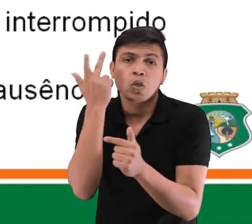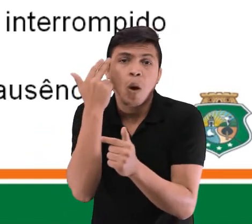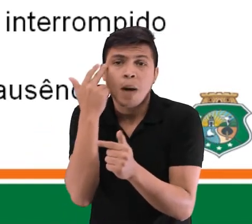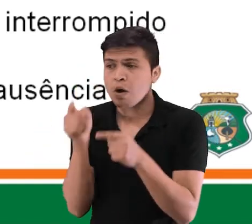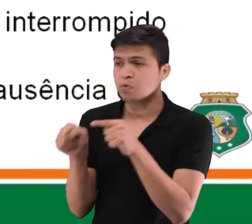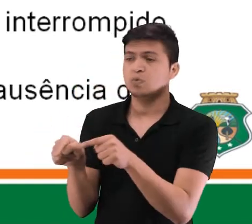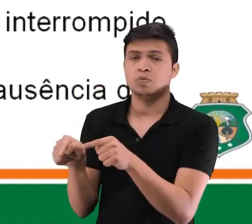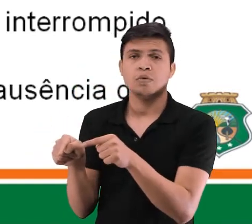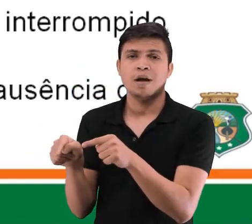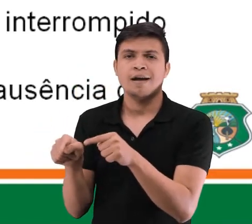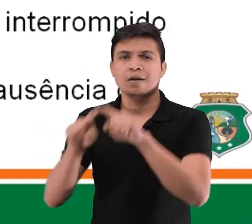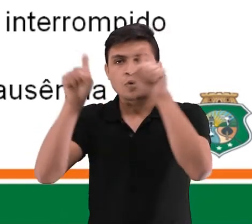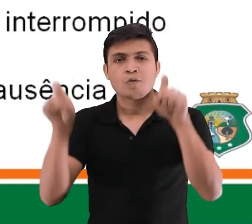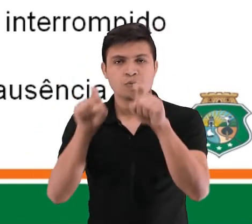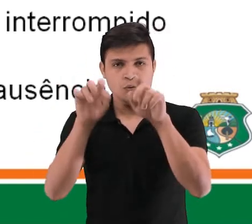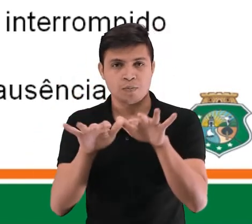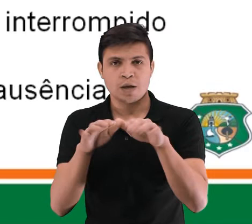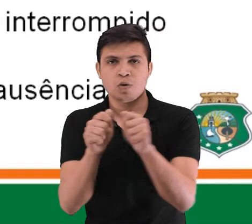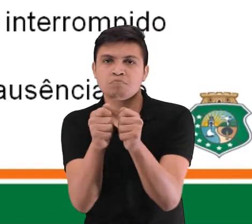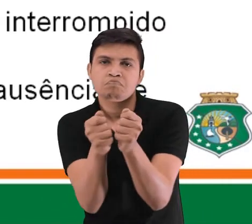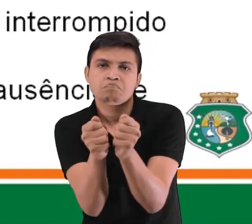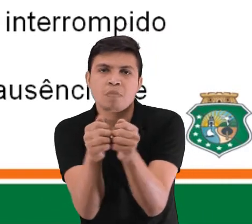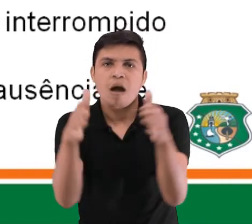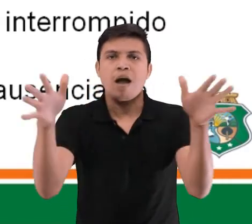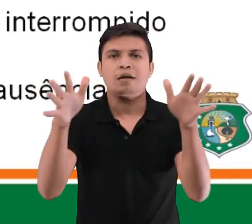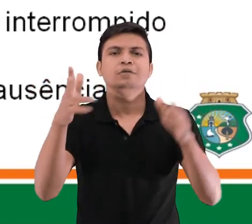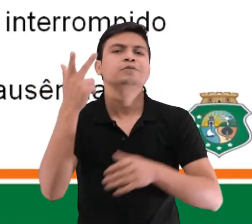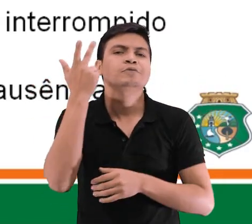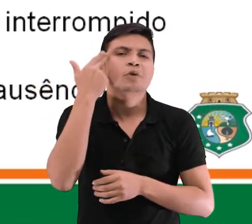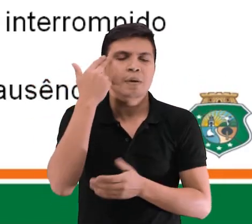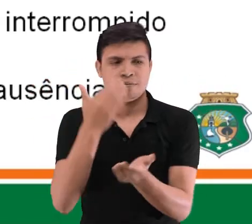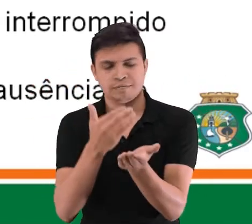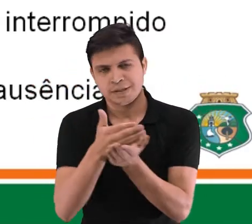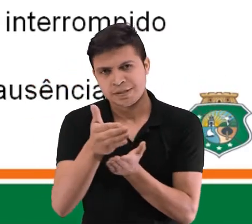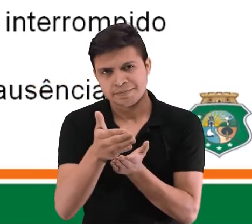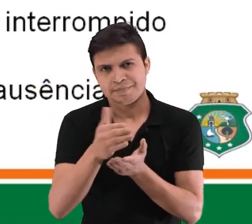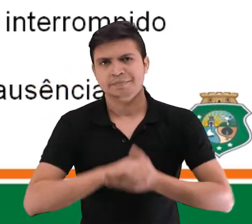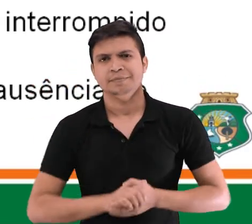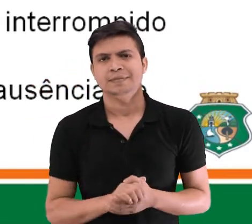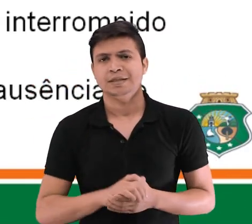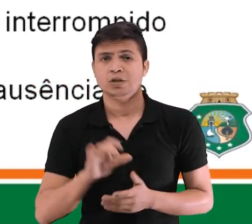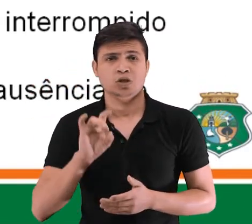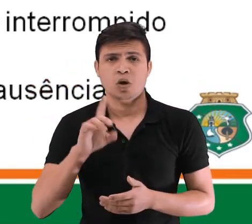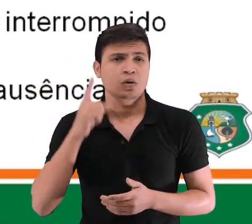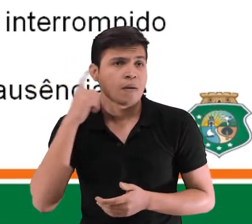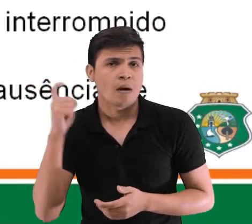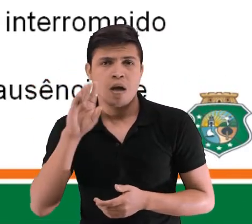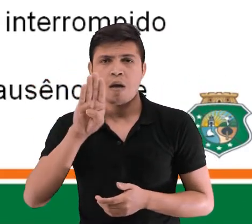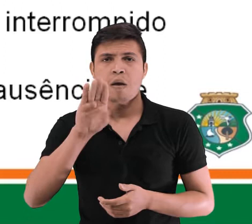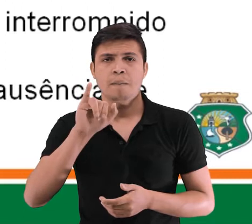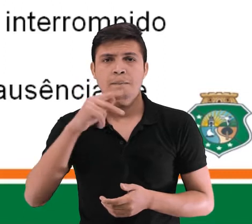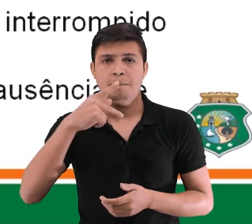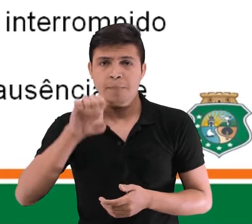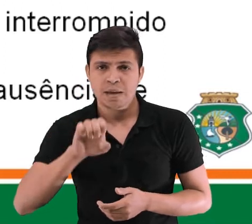nenhum problema, o seu computador vai inicializar normalmente. Provavelmente ele vai dar só um bip simples. E